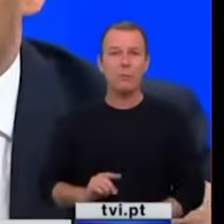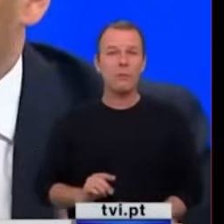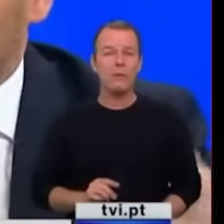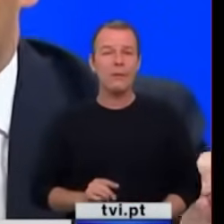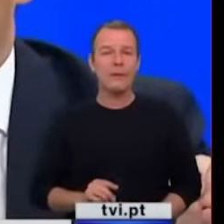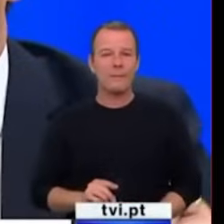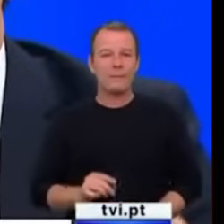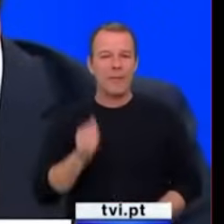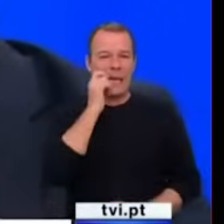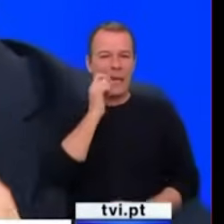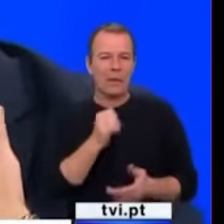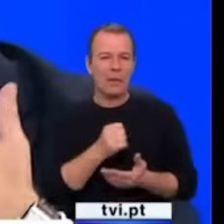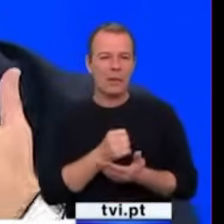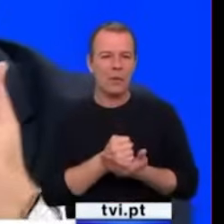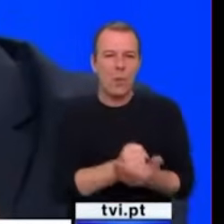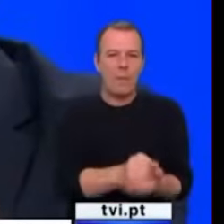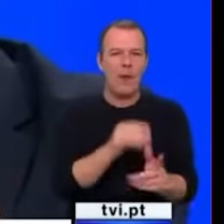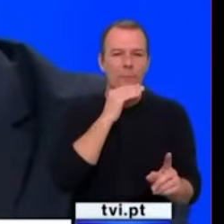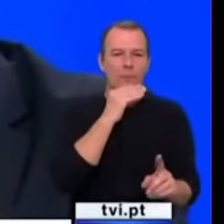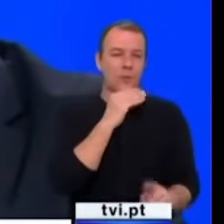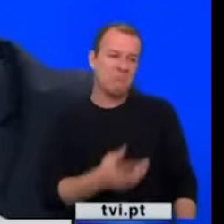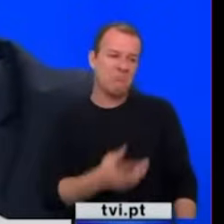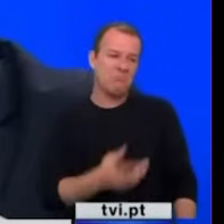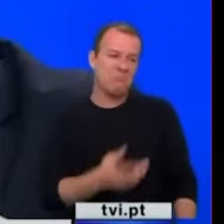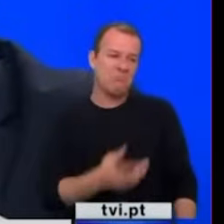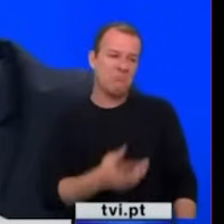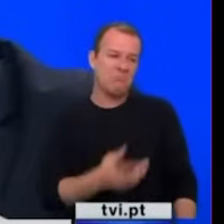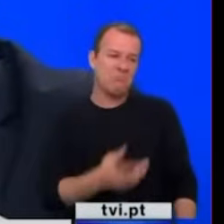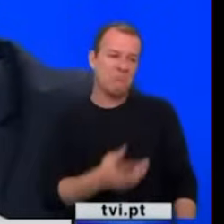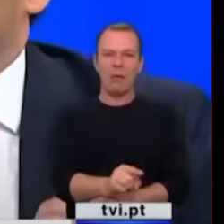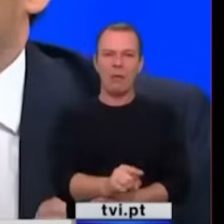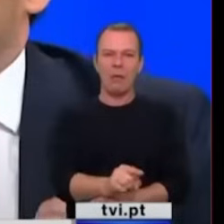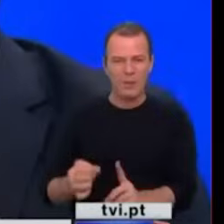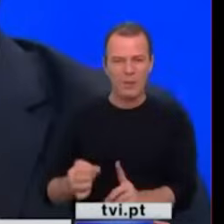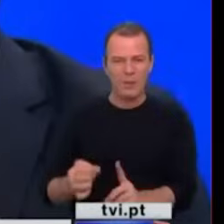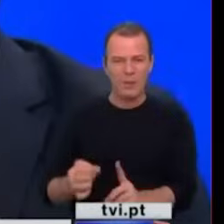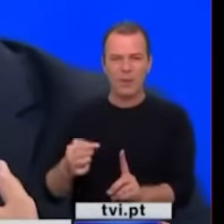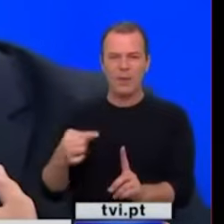polícia para mim não merece essa consideração agora deix di uma coisa